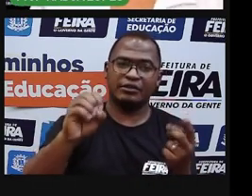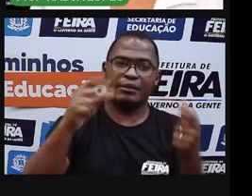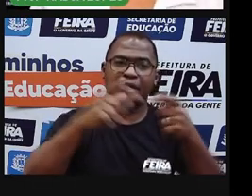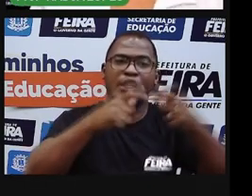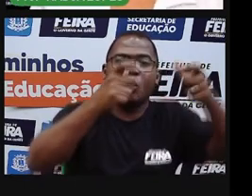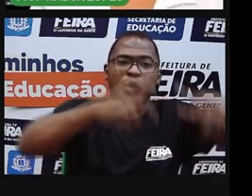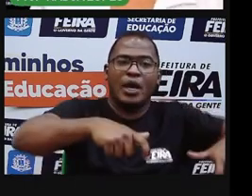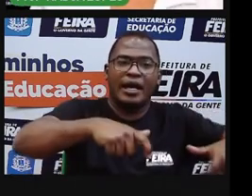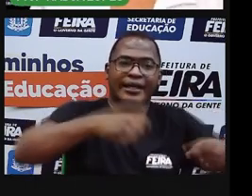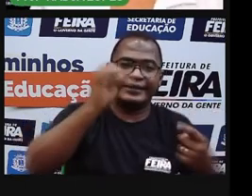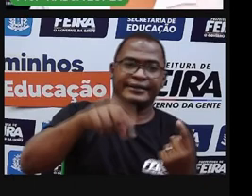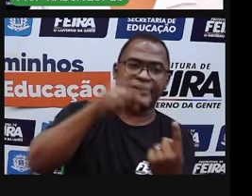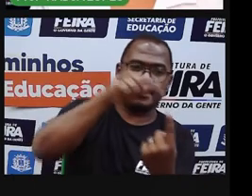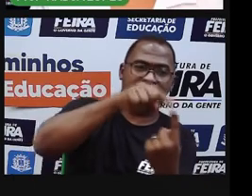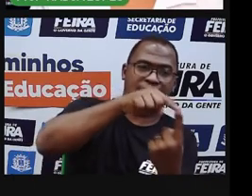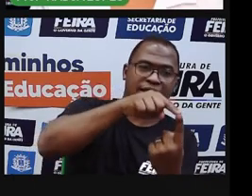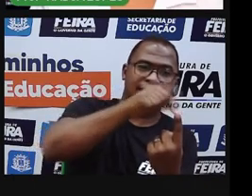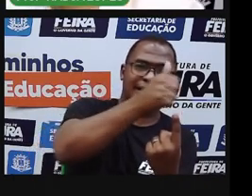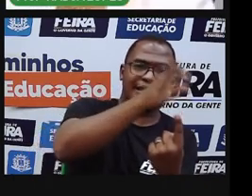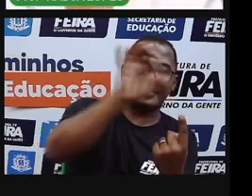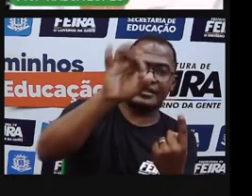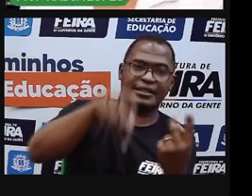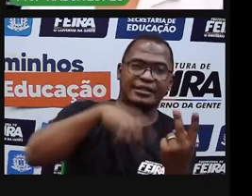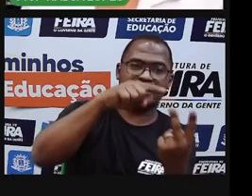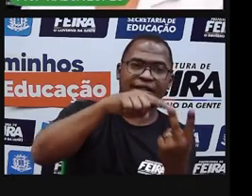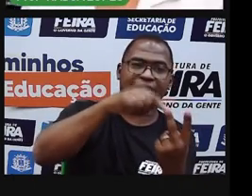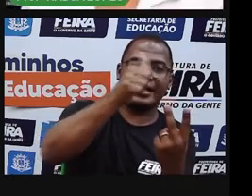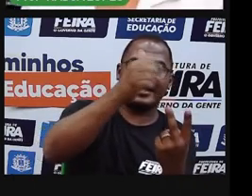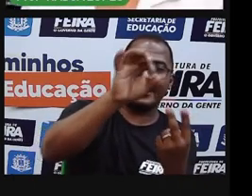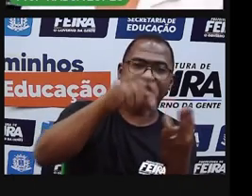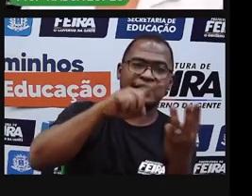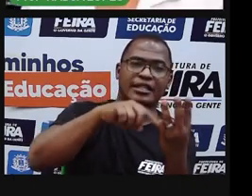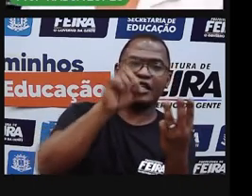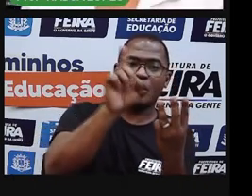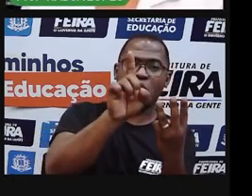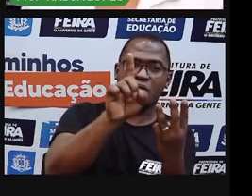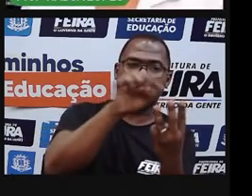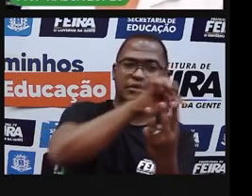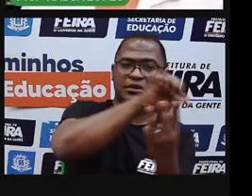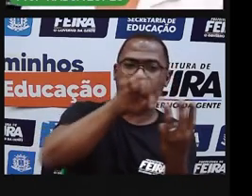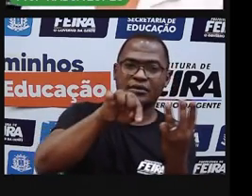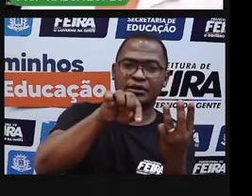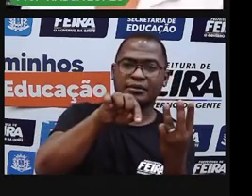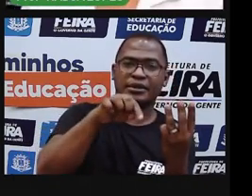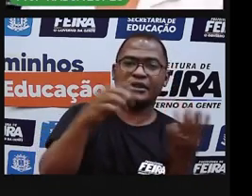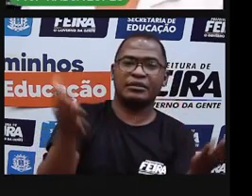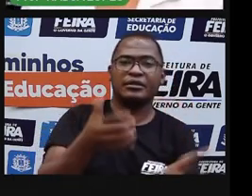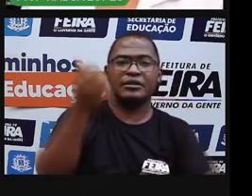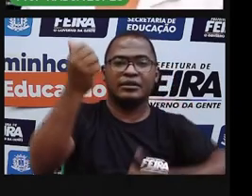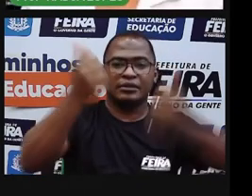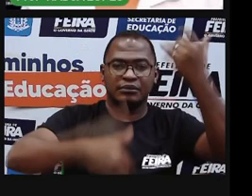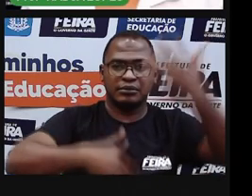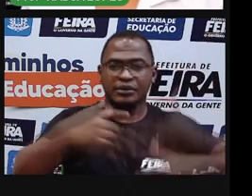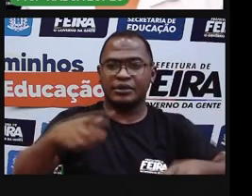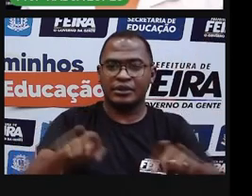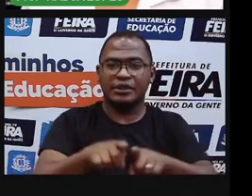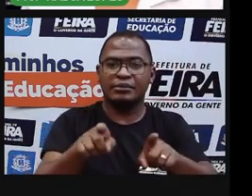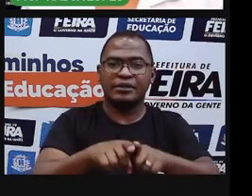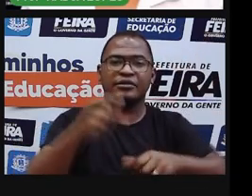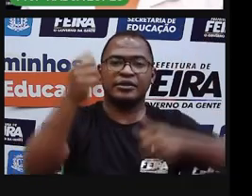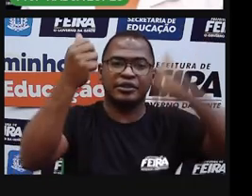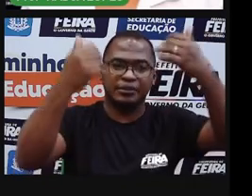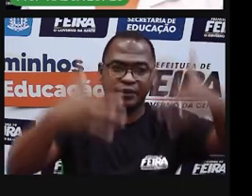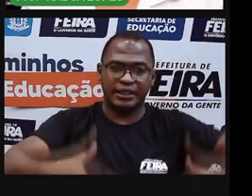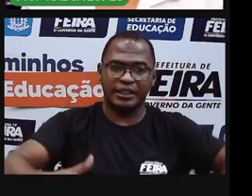né temos também a parte das unidades que a gente trabalha com a unidade centena a unidade